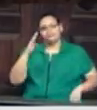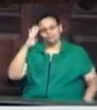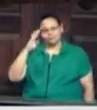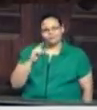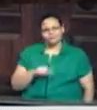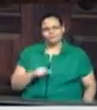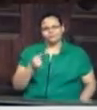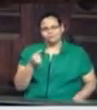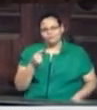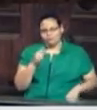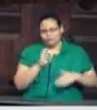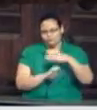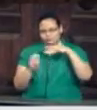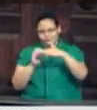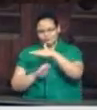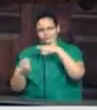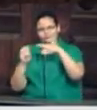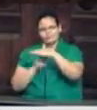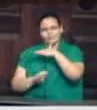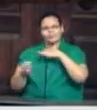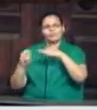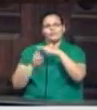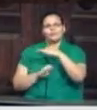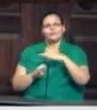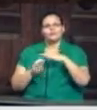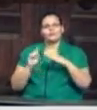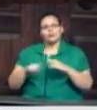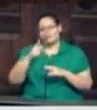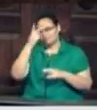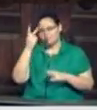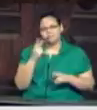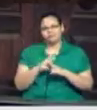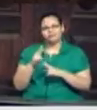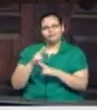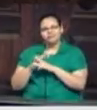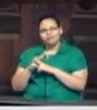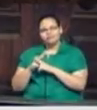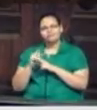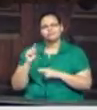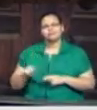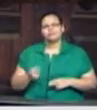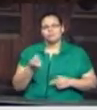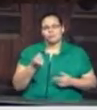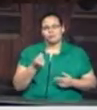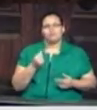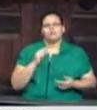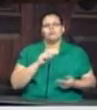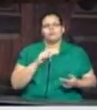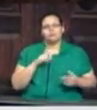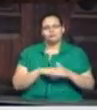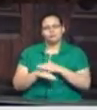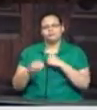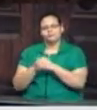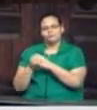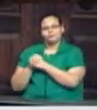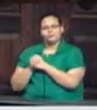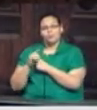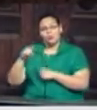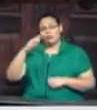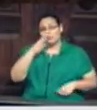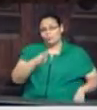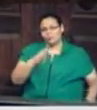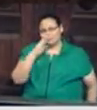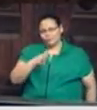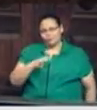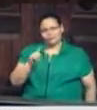fantasmas, com laranjas, e querem colocar a conta dessa crise no povo do estado do Rio de Janeiro.